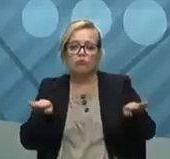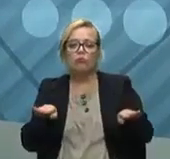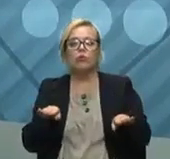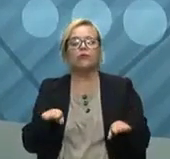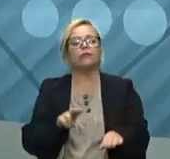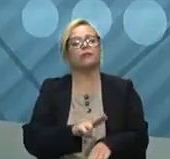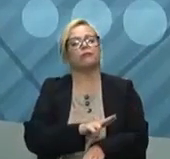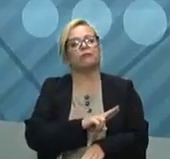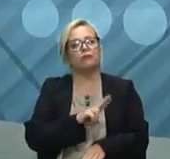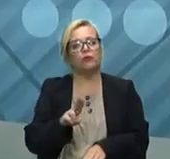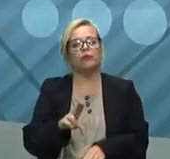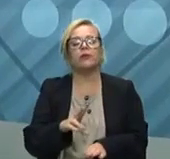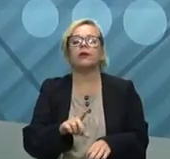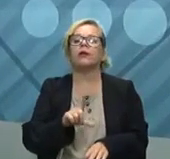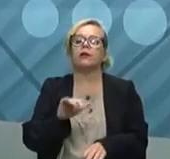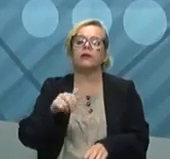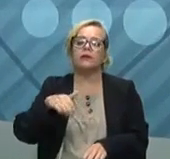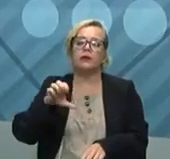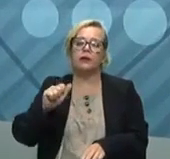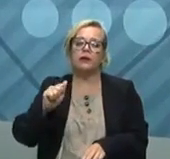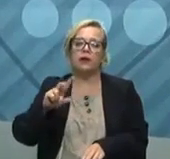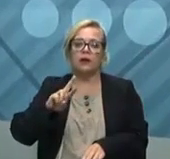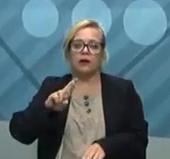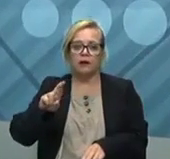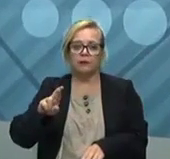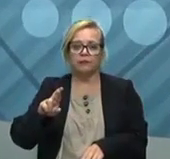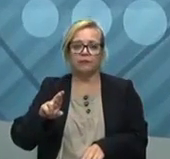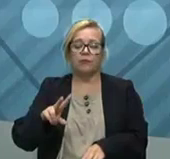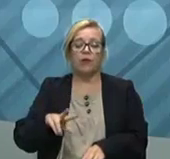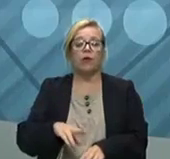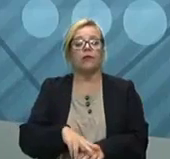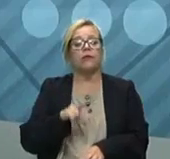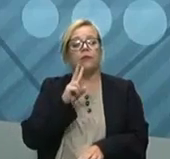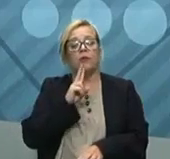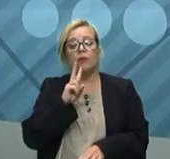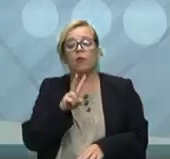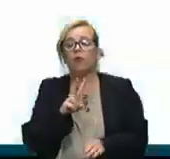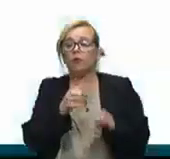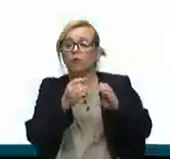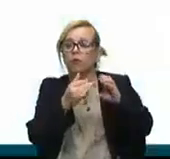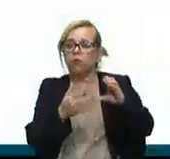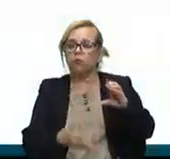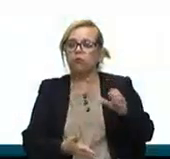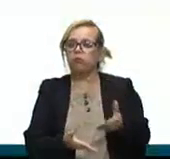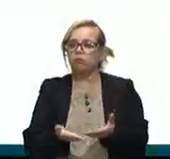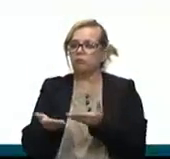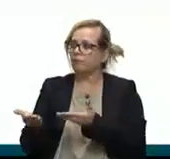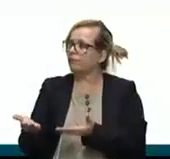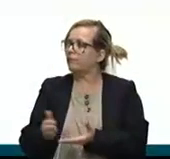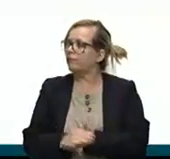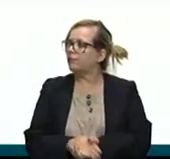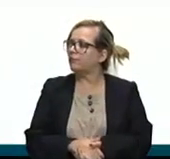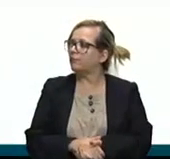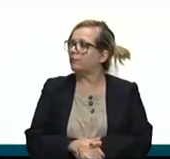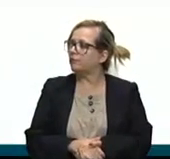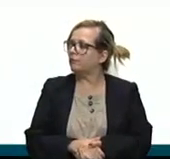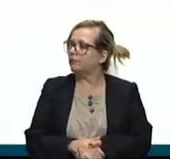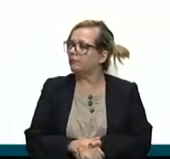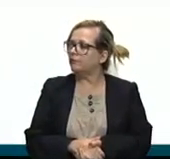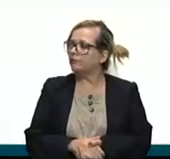eu chamo de correlação linear. Vejamos agora algumas classificações. Acompanhe.